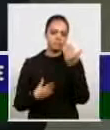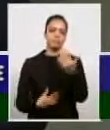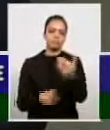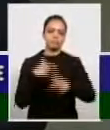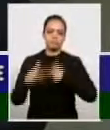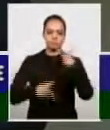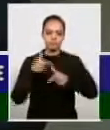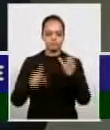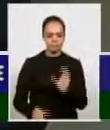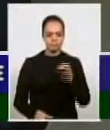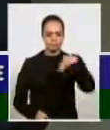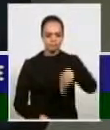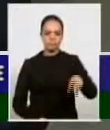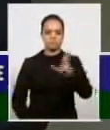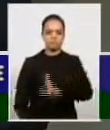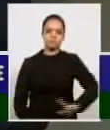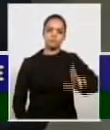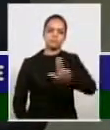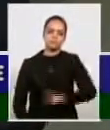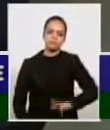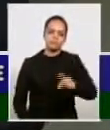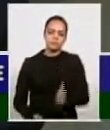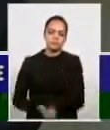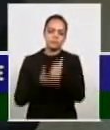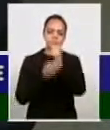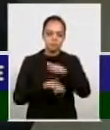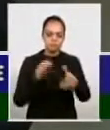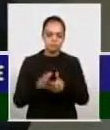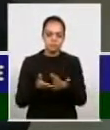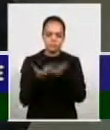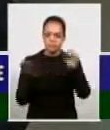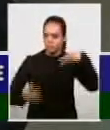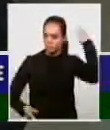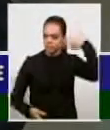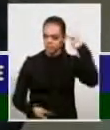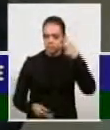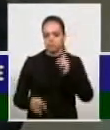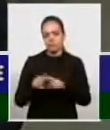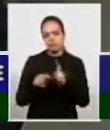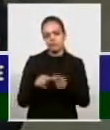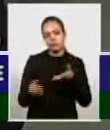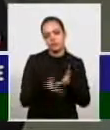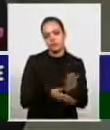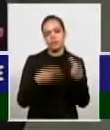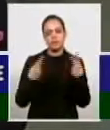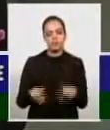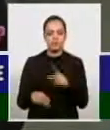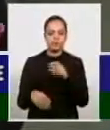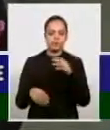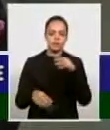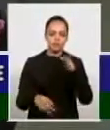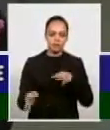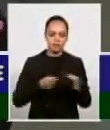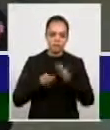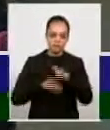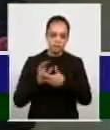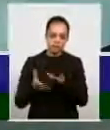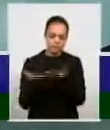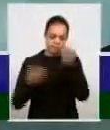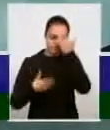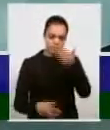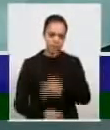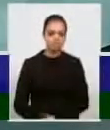agradece o trabalho da Câmara Municipal, a contribuição de todos os vereadores em função de ser aprovado por unanimidade. Muito